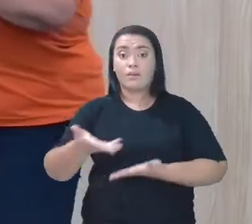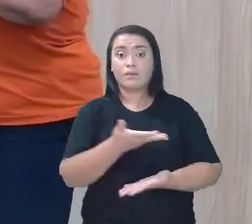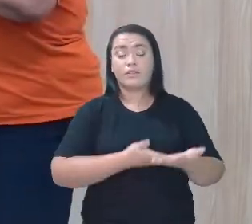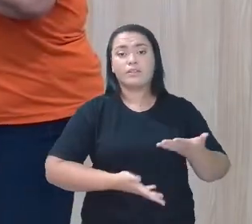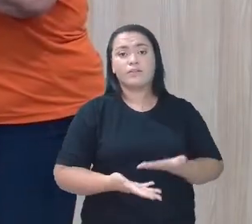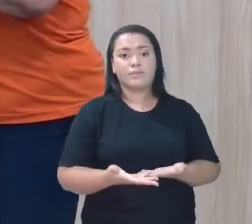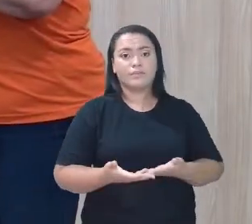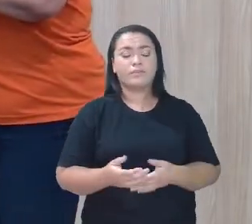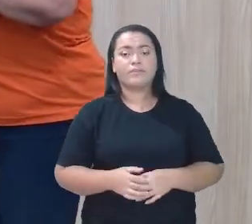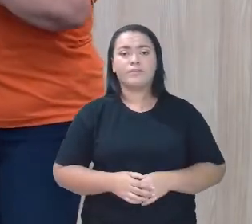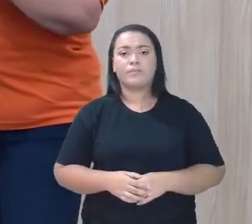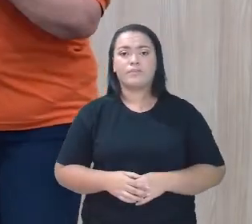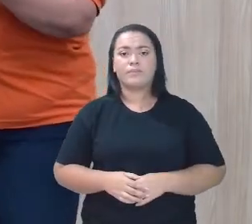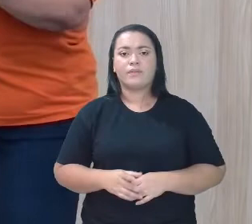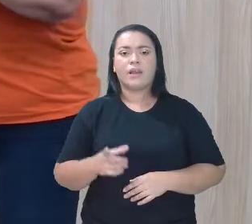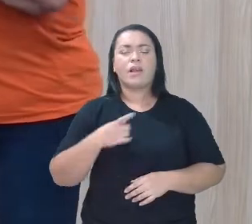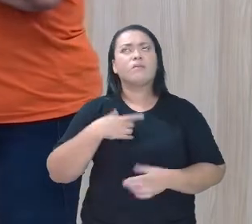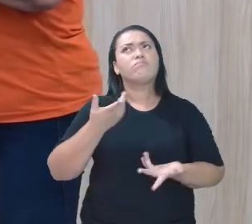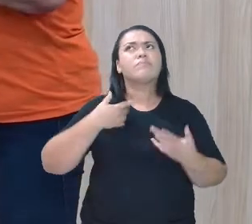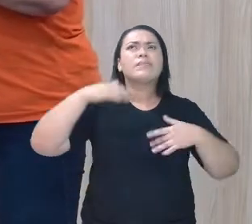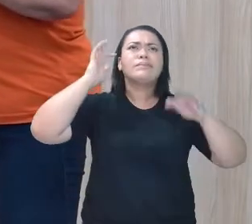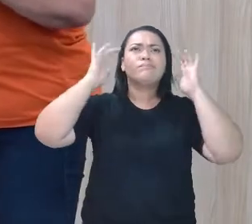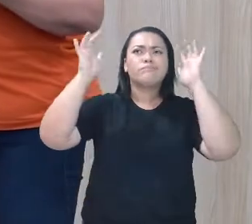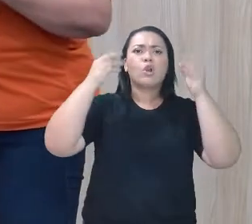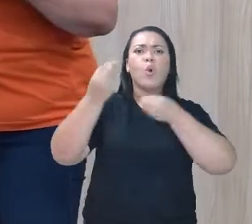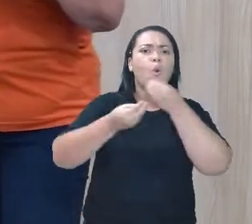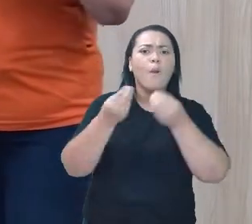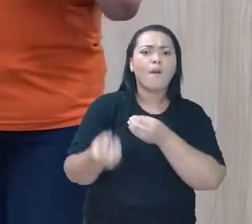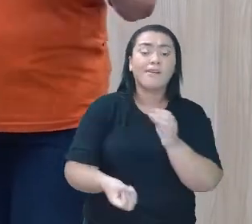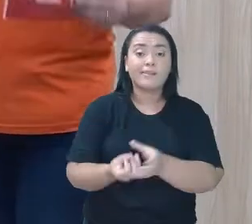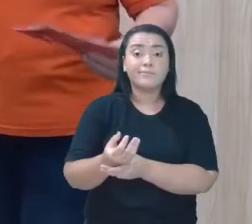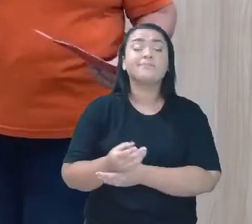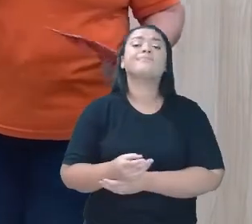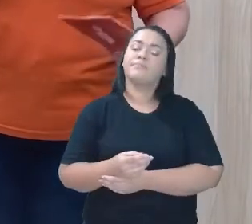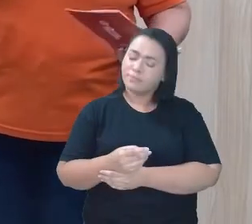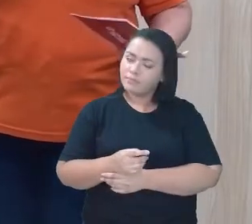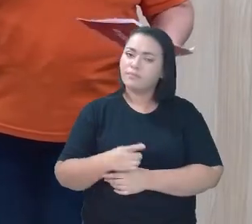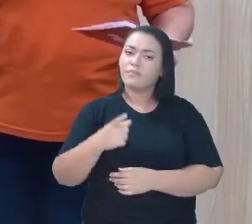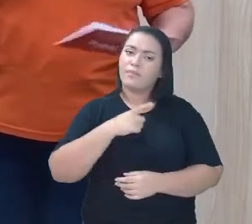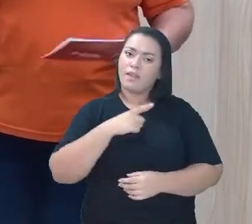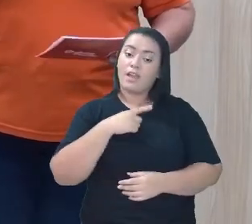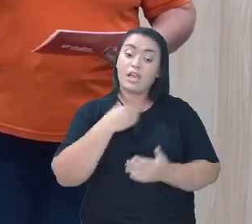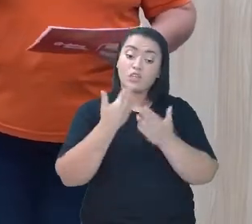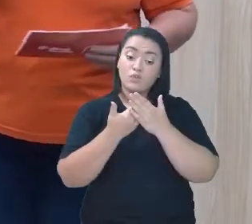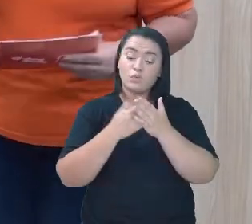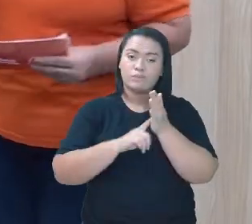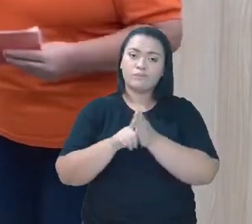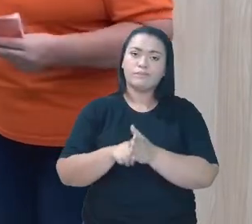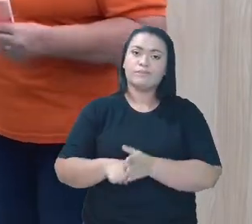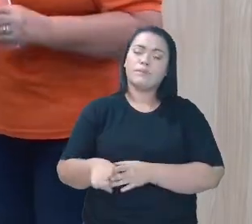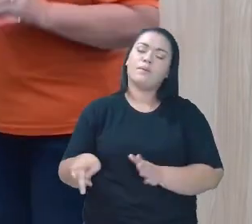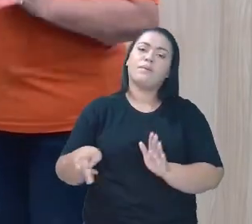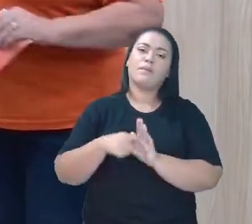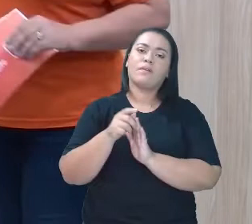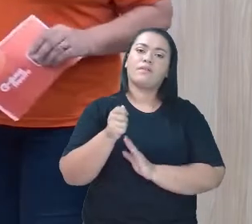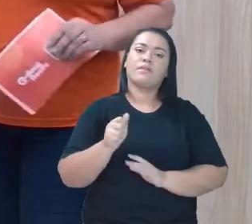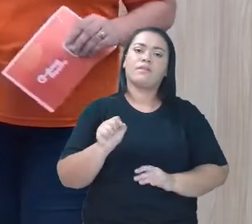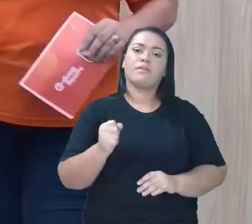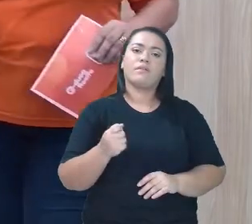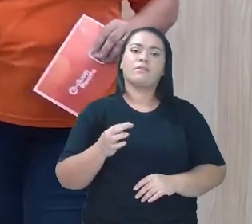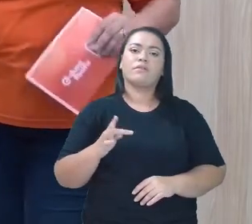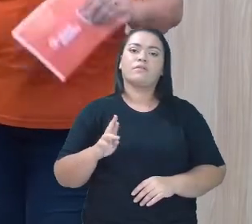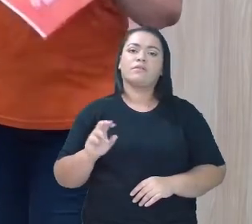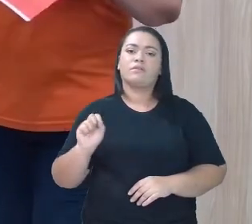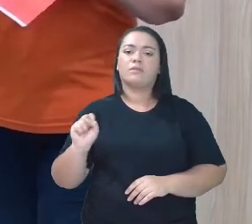contribuição para poder imaginar como aconteceu é através aí do estudo dos astros. O que é que nós